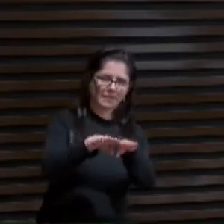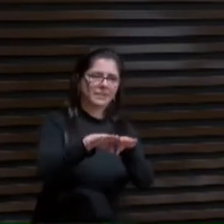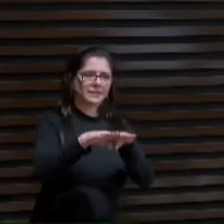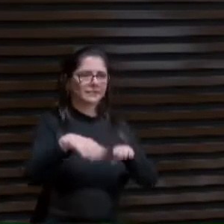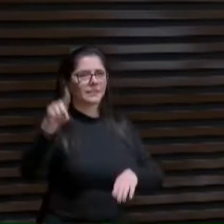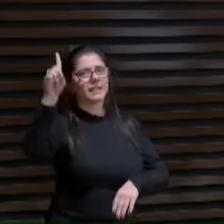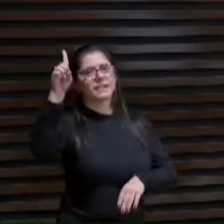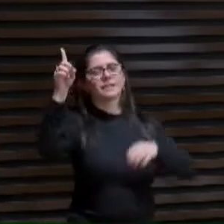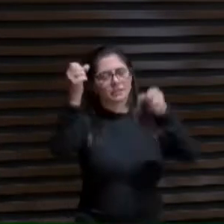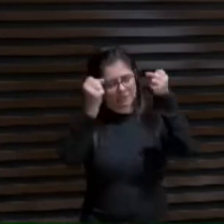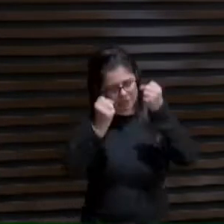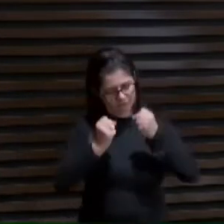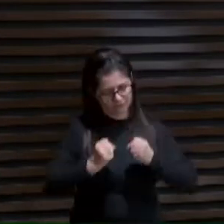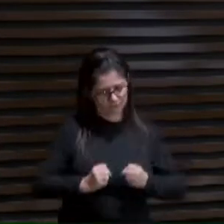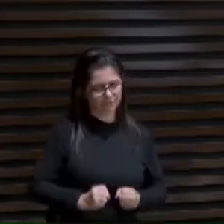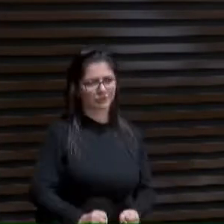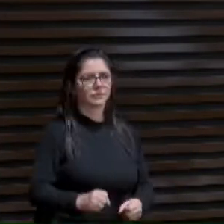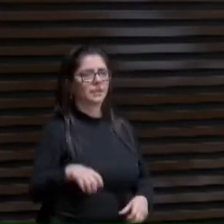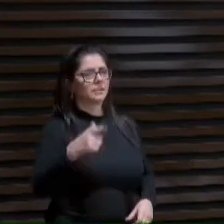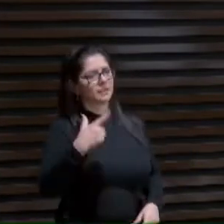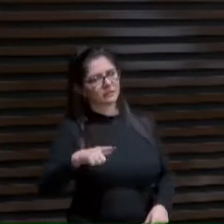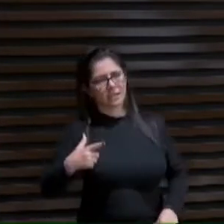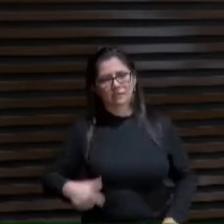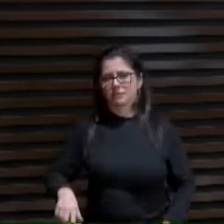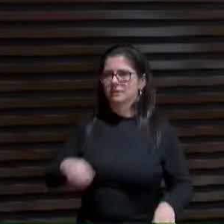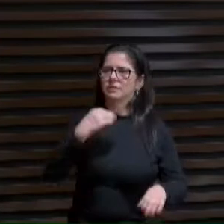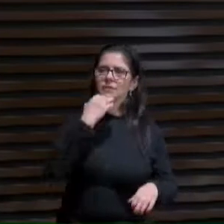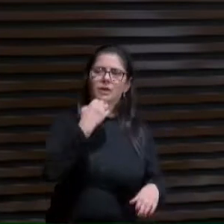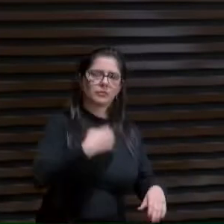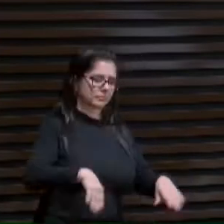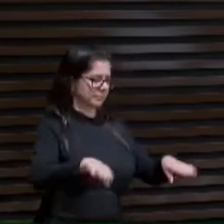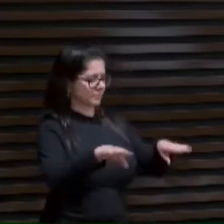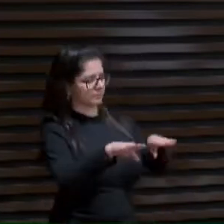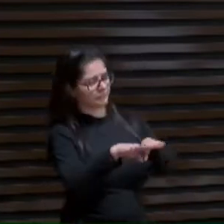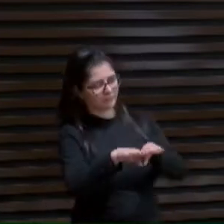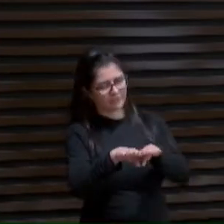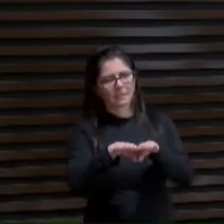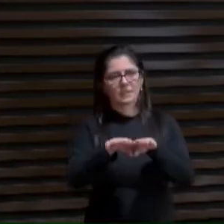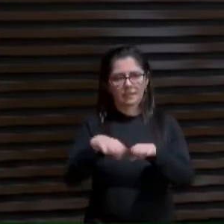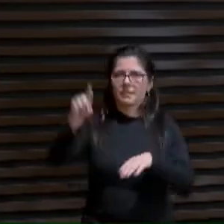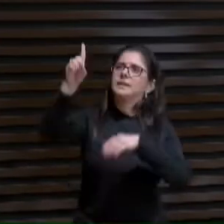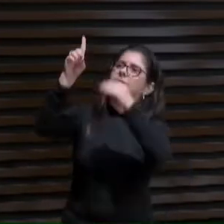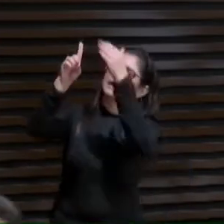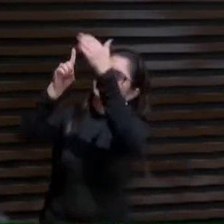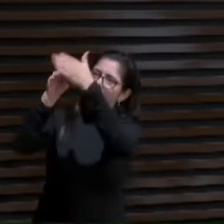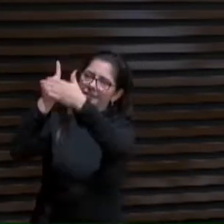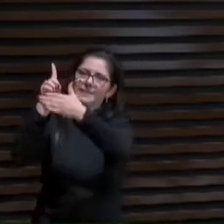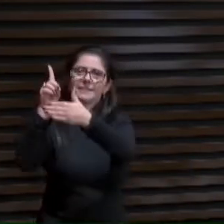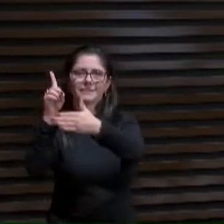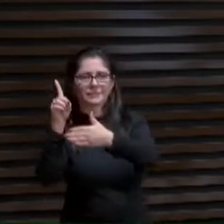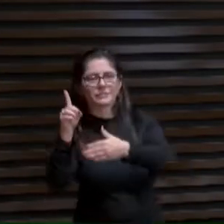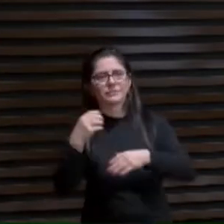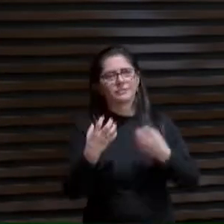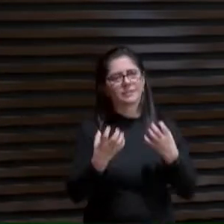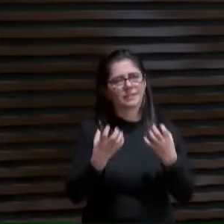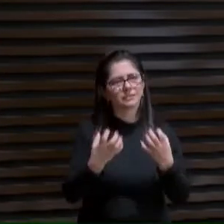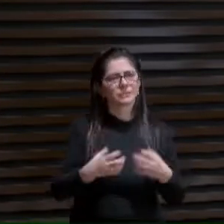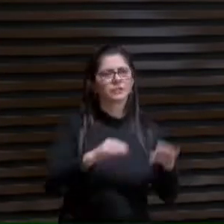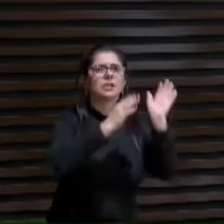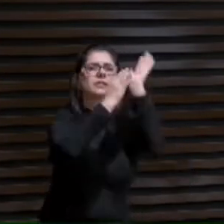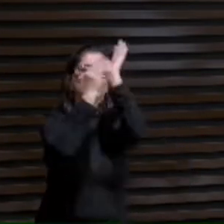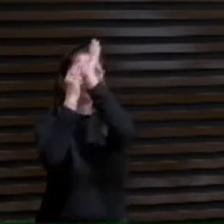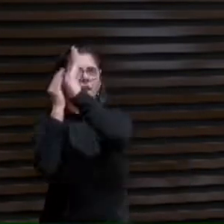é poderoso, não há outro igual. Ele é digno,